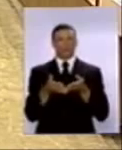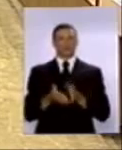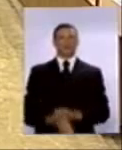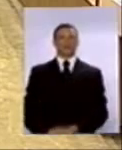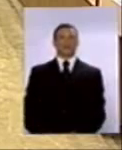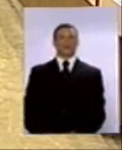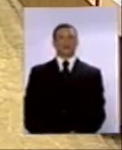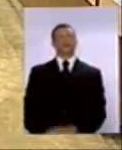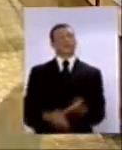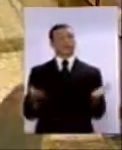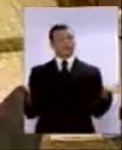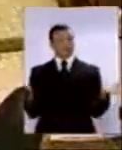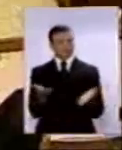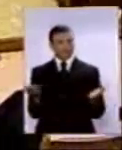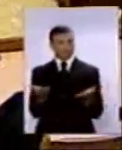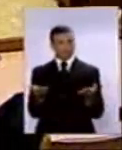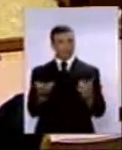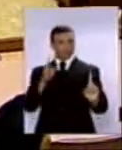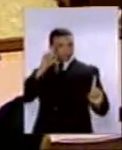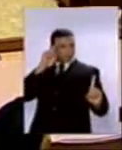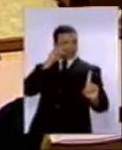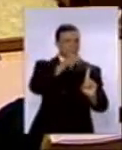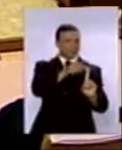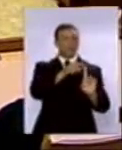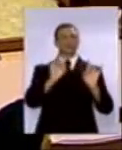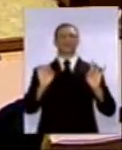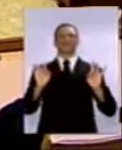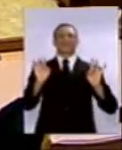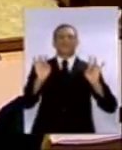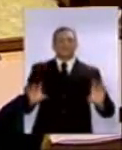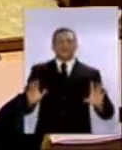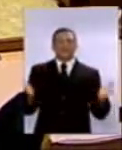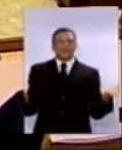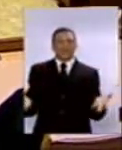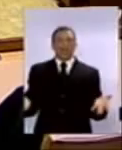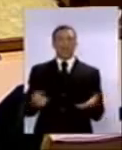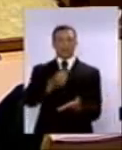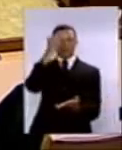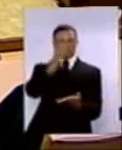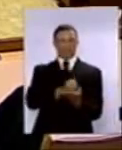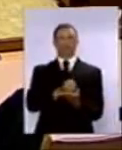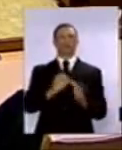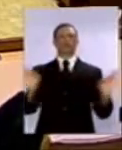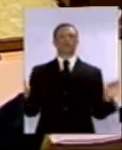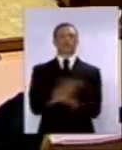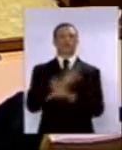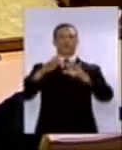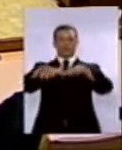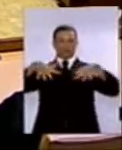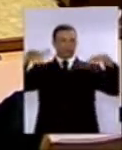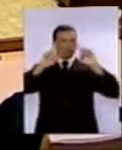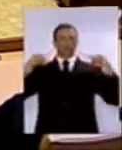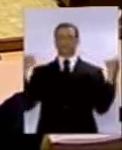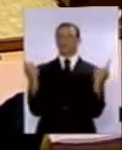cumprida a sua finalidade é claro encerrado esta sessão solene